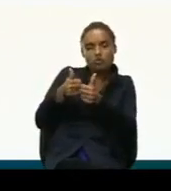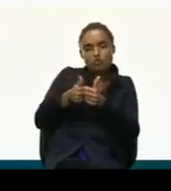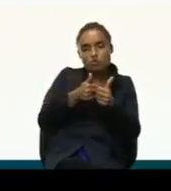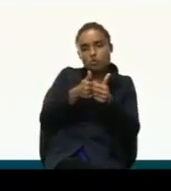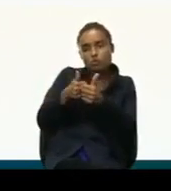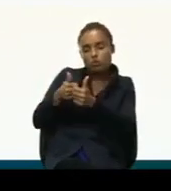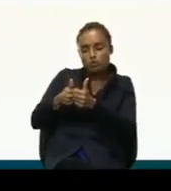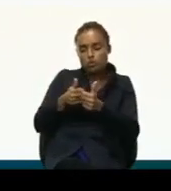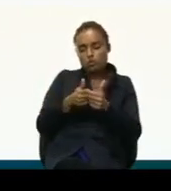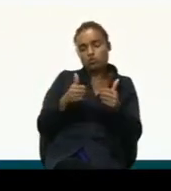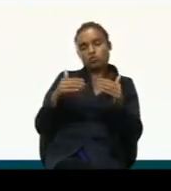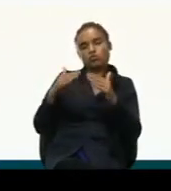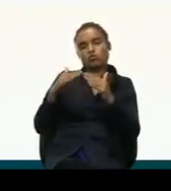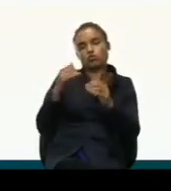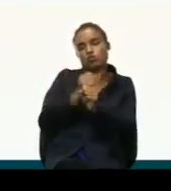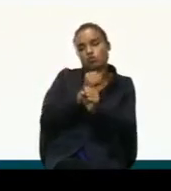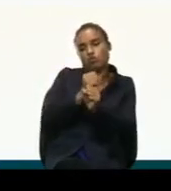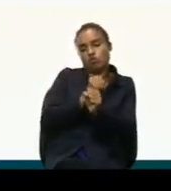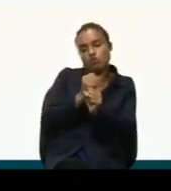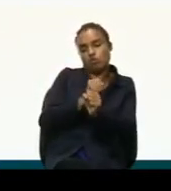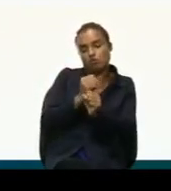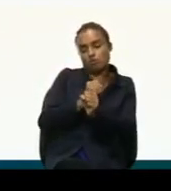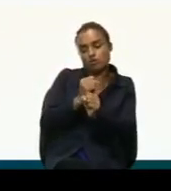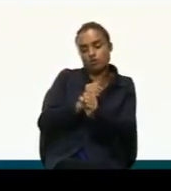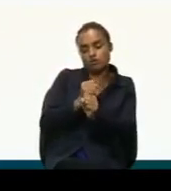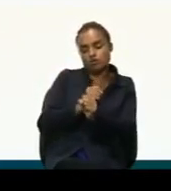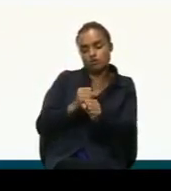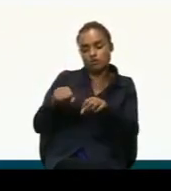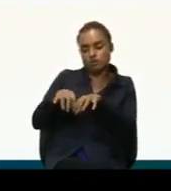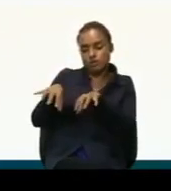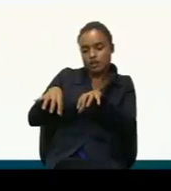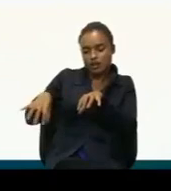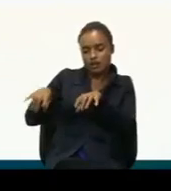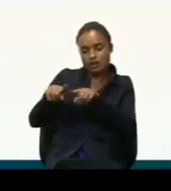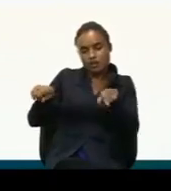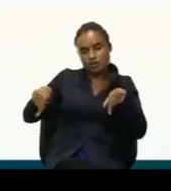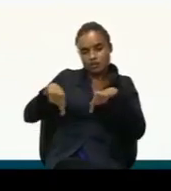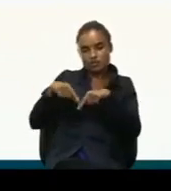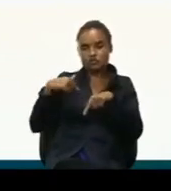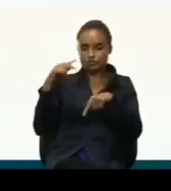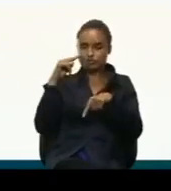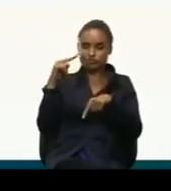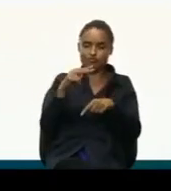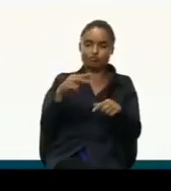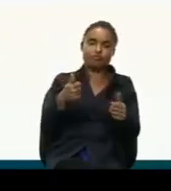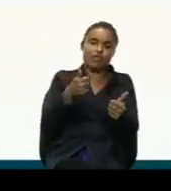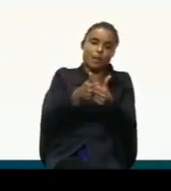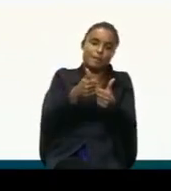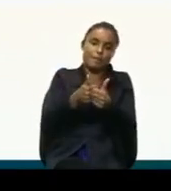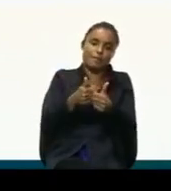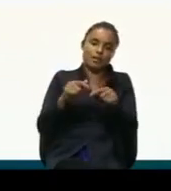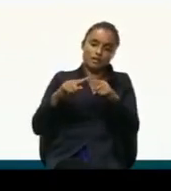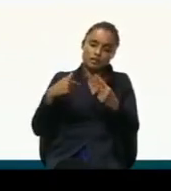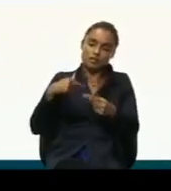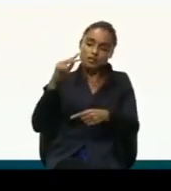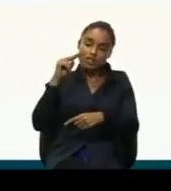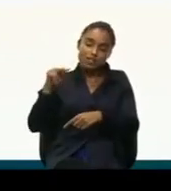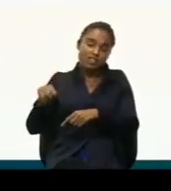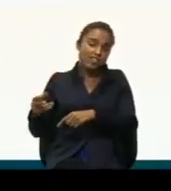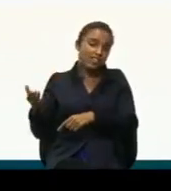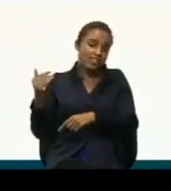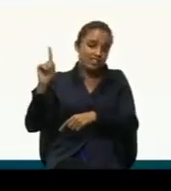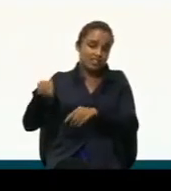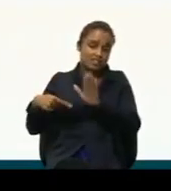tudo meio que num canto, tá? E próximo também do local de obra. Diferente dos casos que a gente vai ver